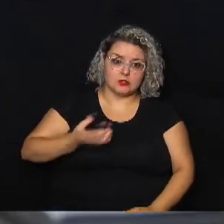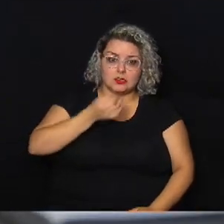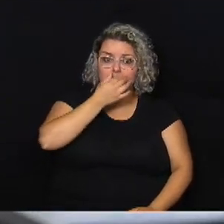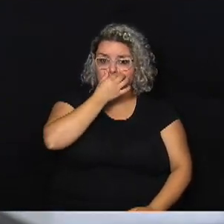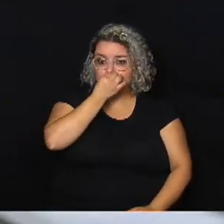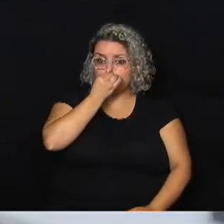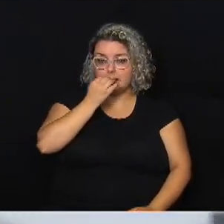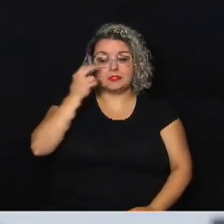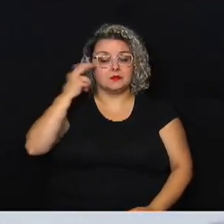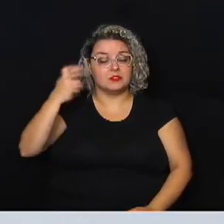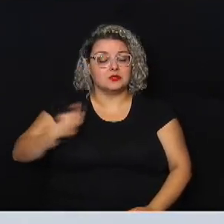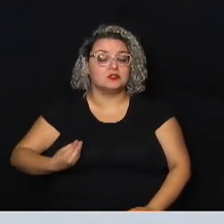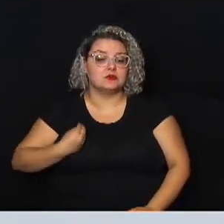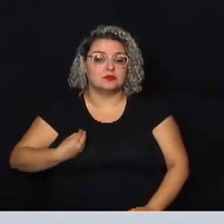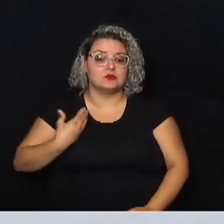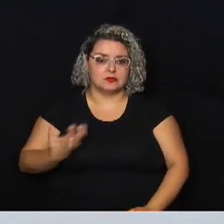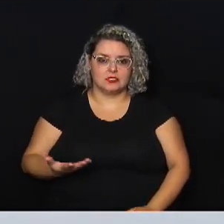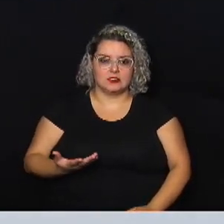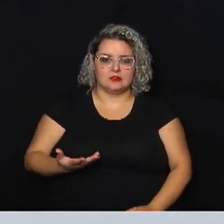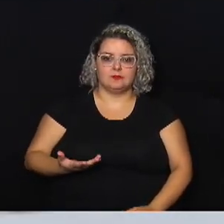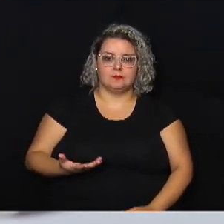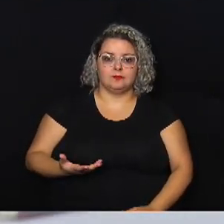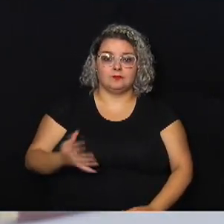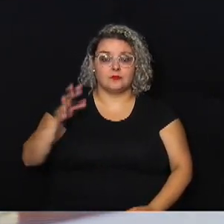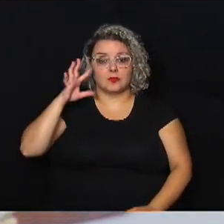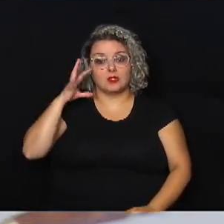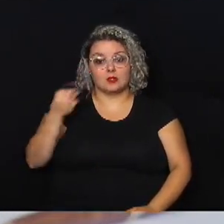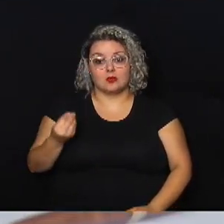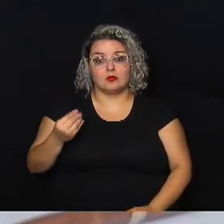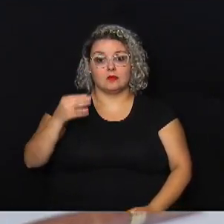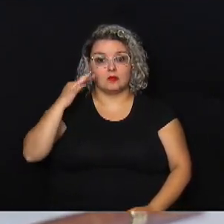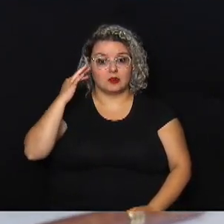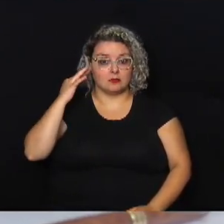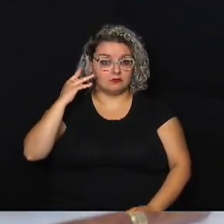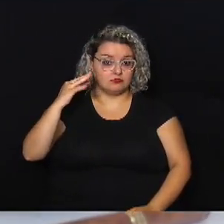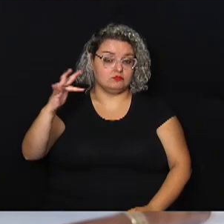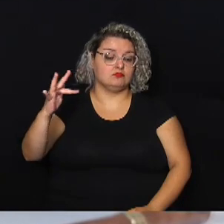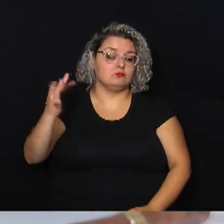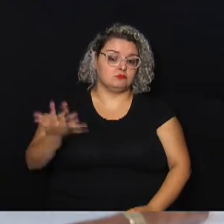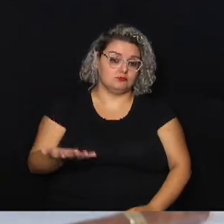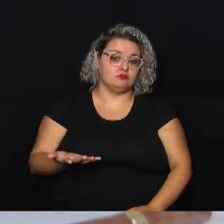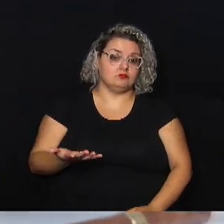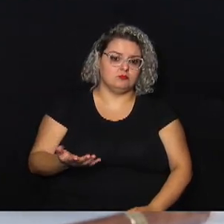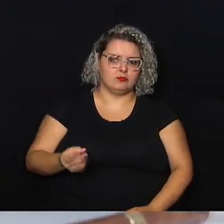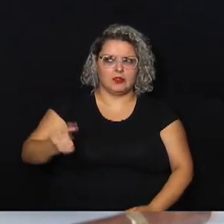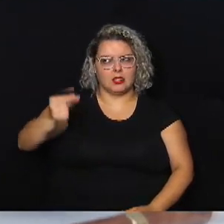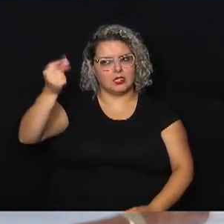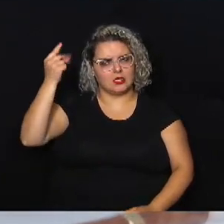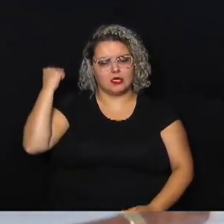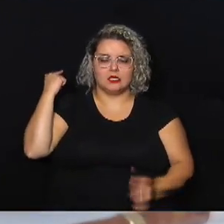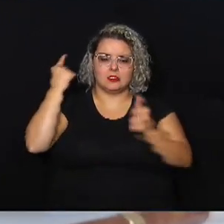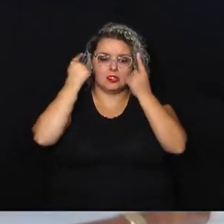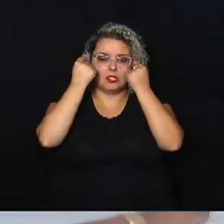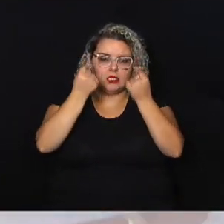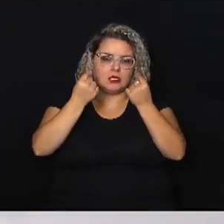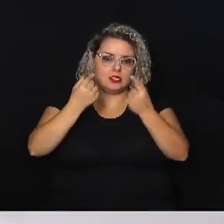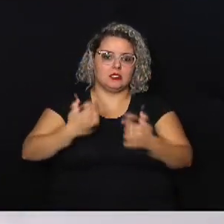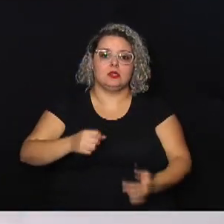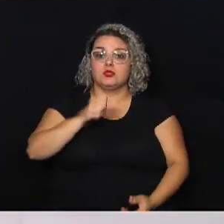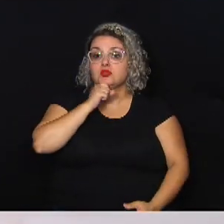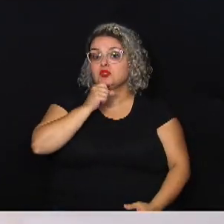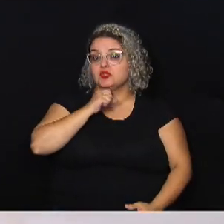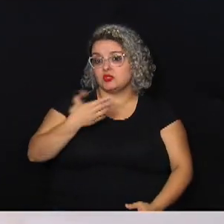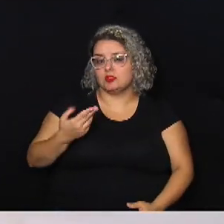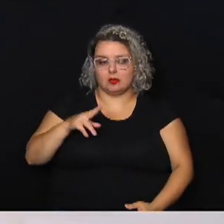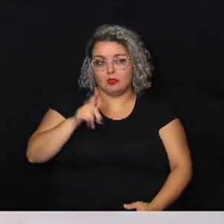viver. Então, esse conhecimento filosófico que vem da antiguidade, da Grécia antiga, né? Isso, qualquer ser humano